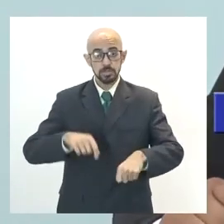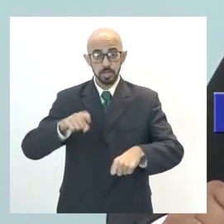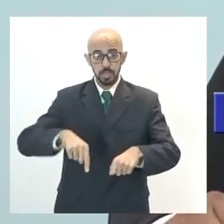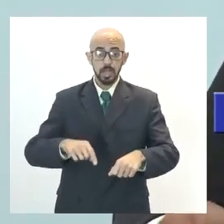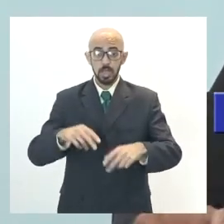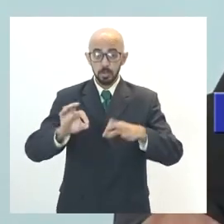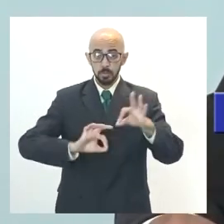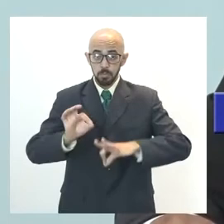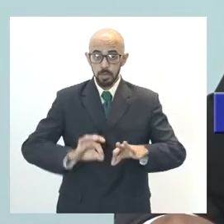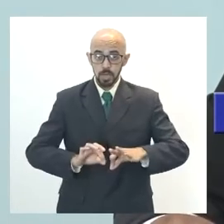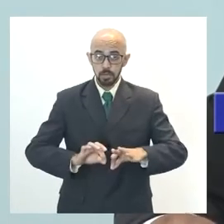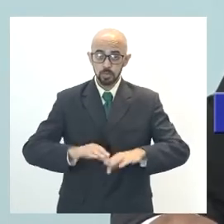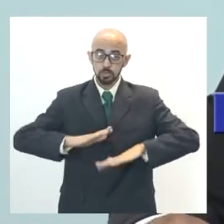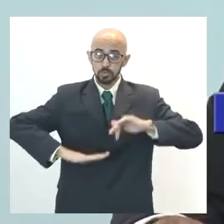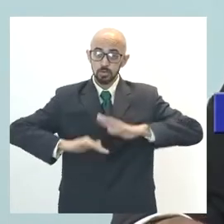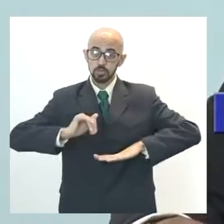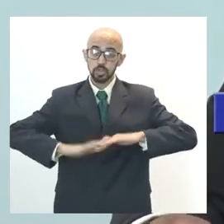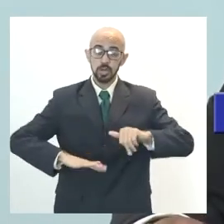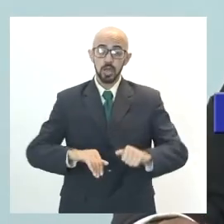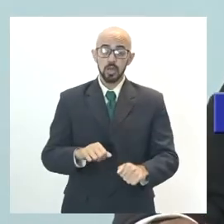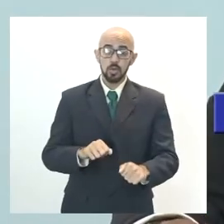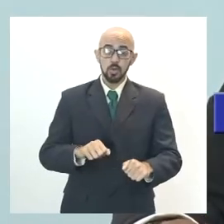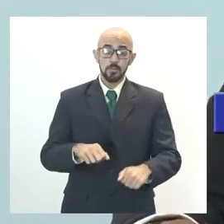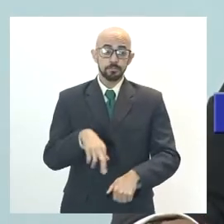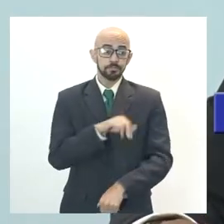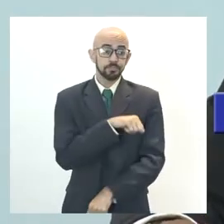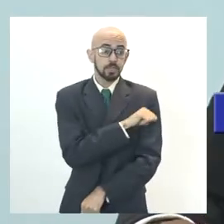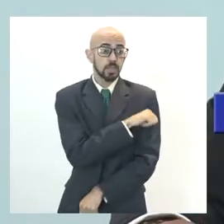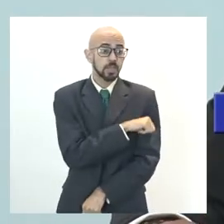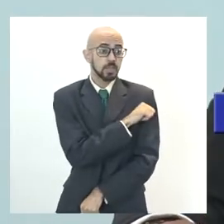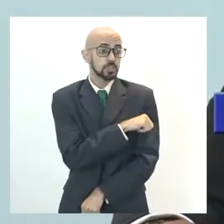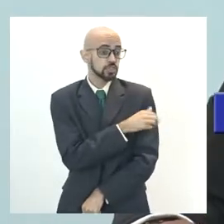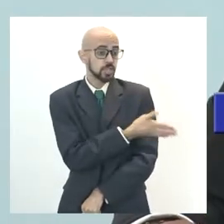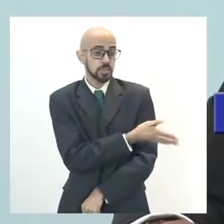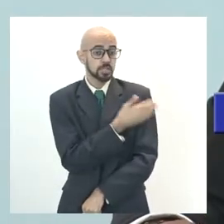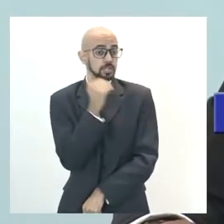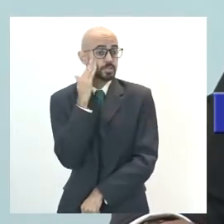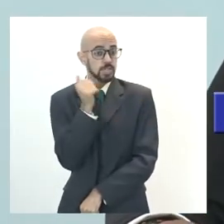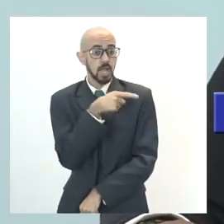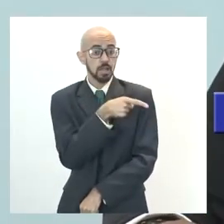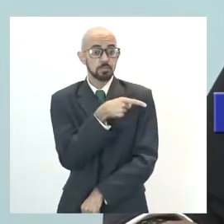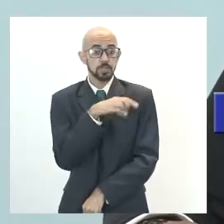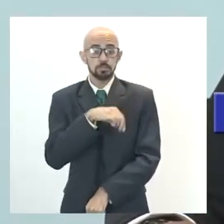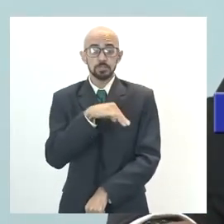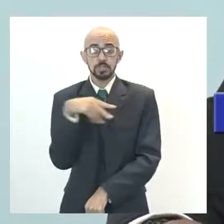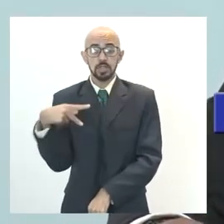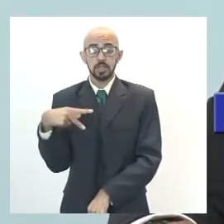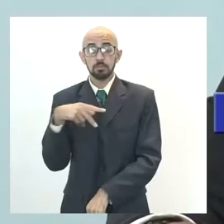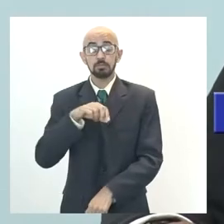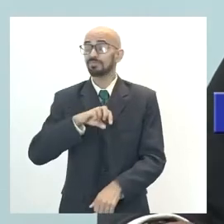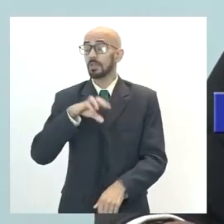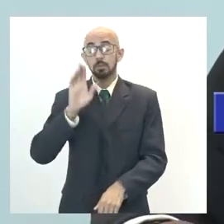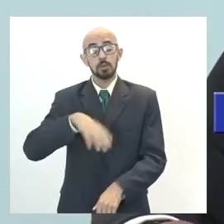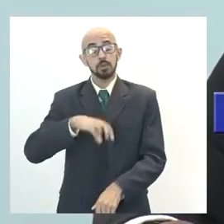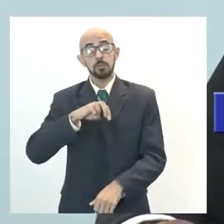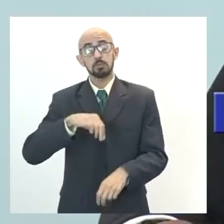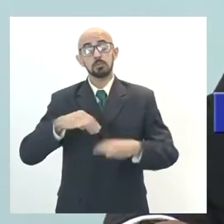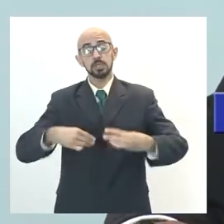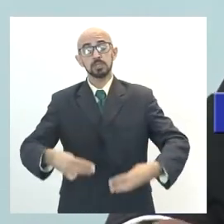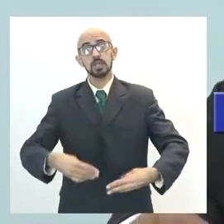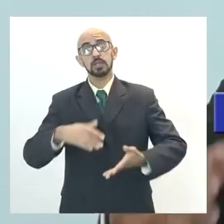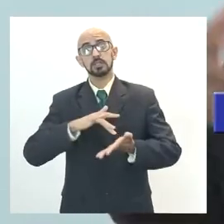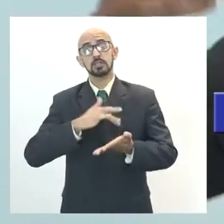professora Rejane quantas vezes professora Regiane lá no grupo no Estado da Saúde Brigamos pelo tá toda pelo sindicato pelo se